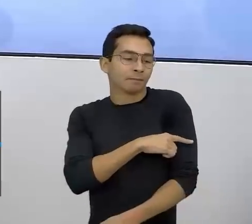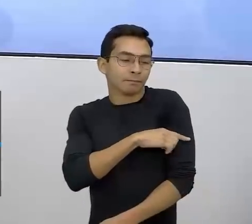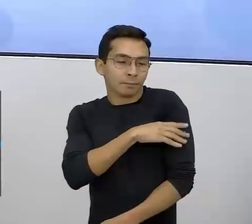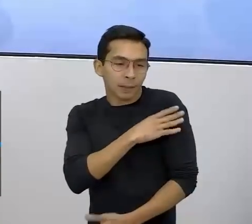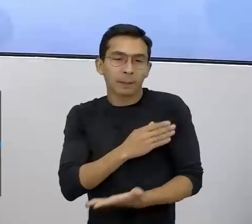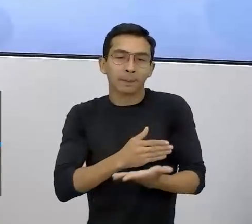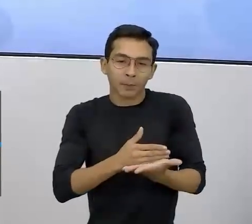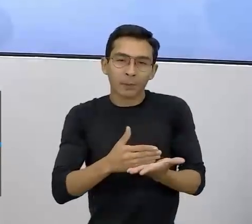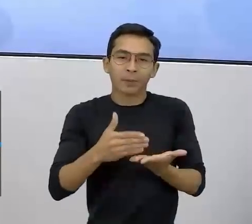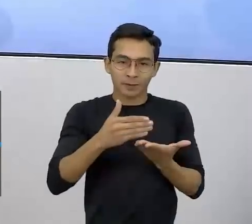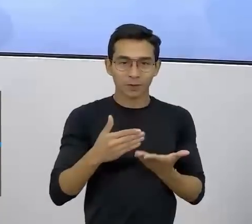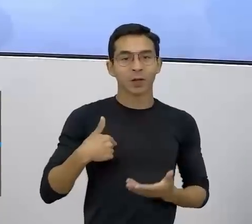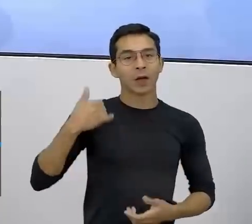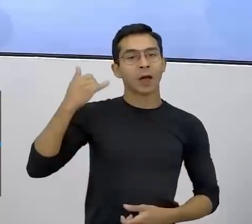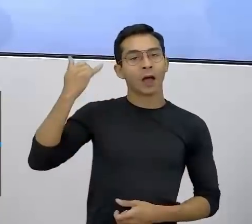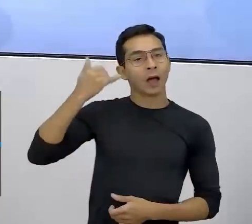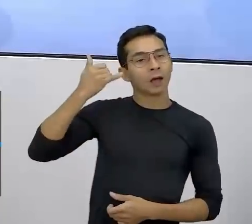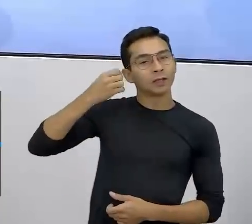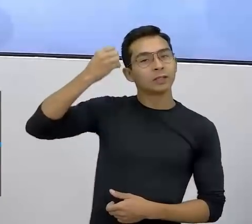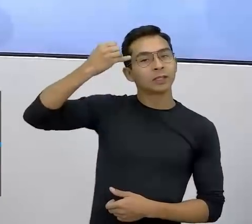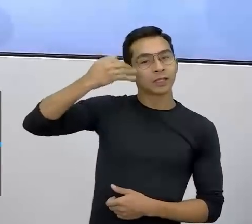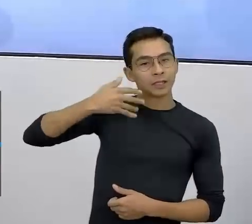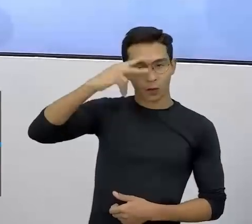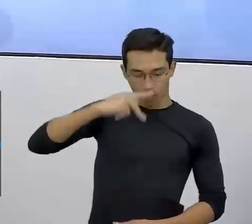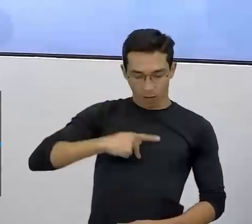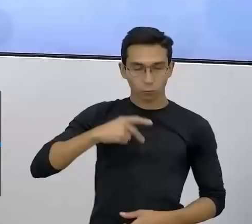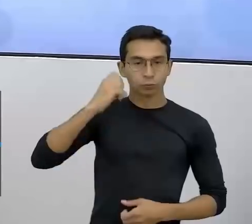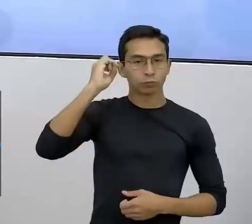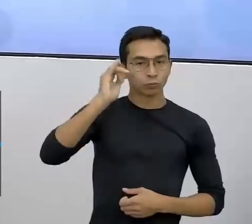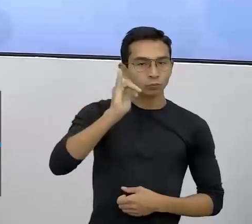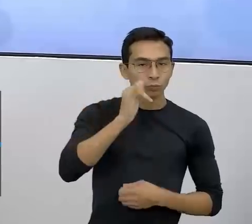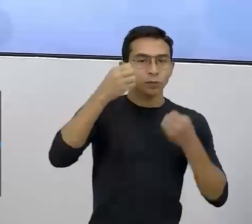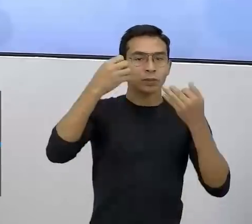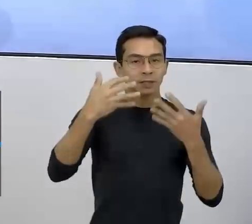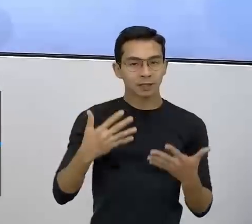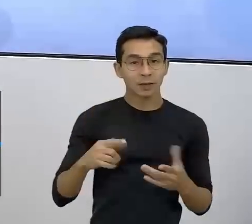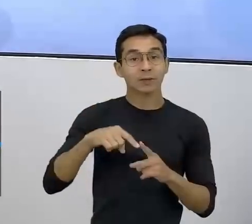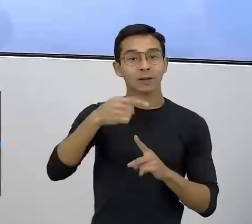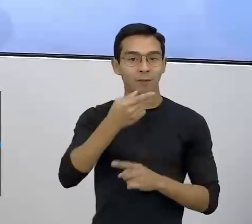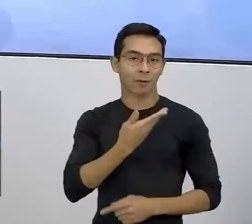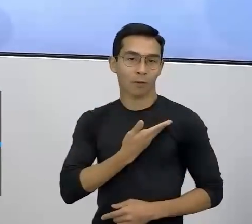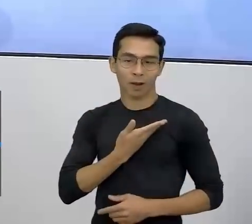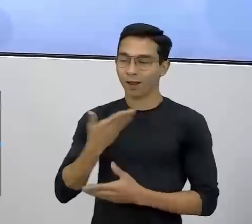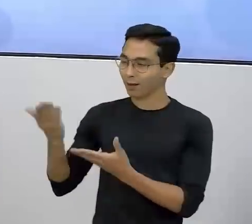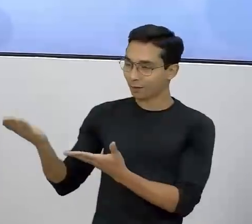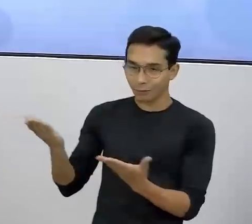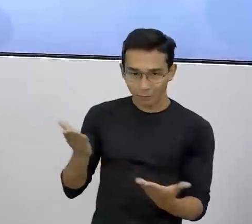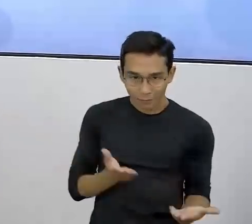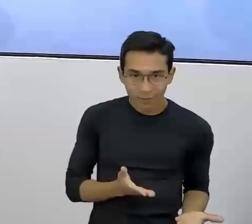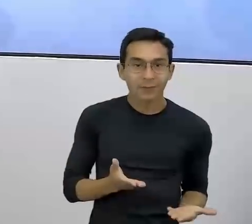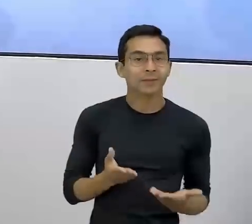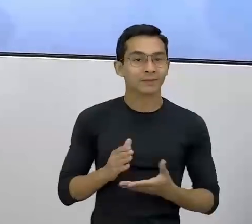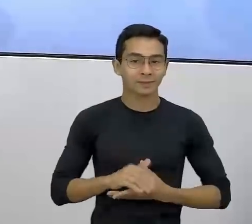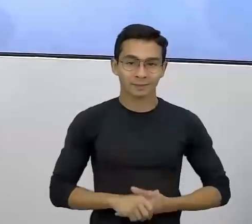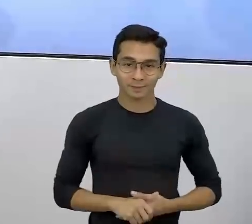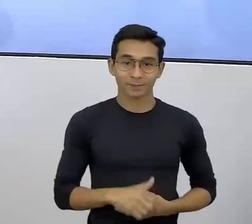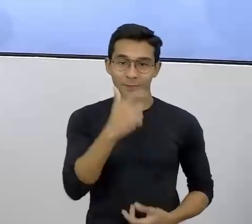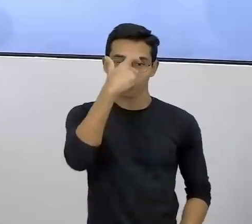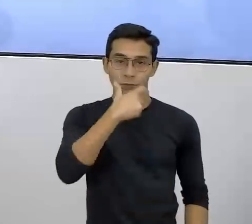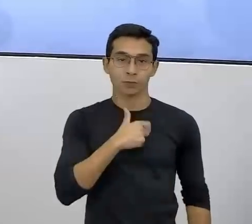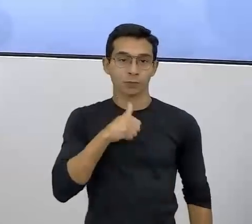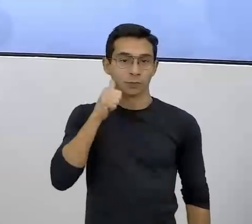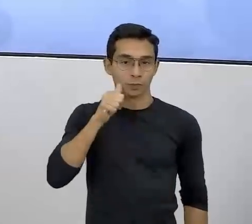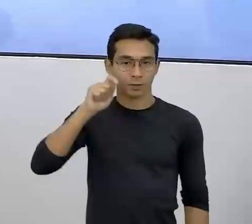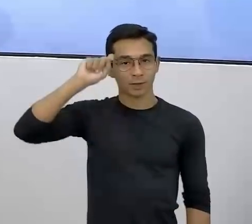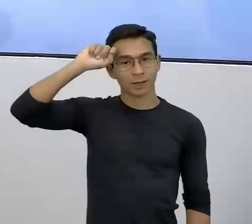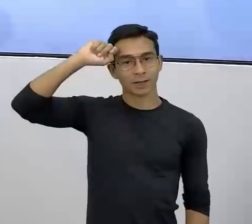minha autodescrição antes de passar a palavra para minha colega hoje, que faz dupla aqui nesse momento de estudo. Eu sou uma mulher negra,